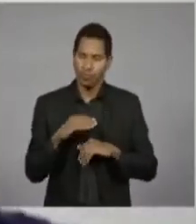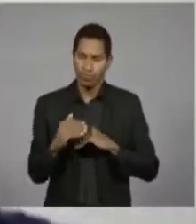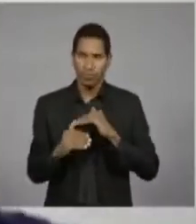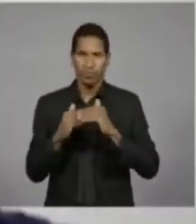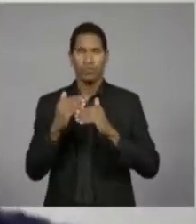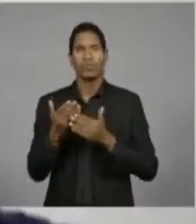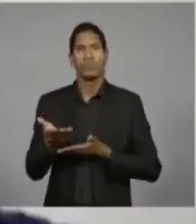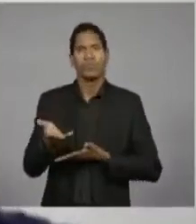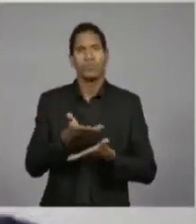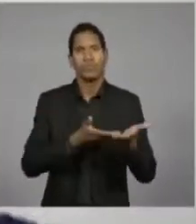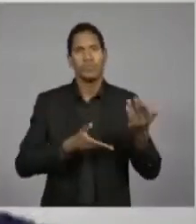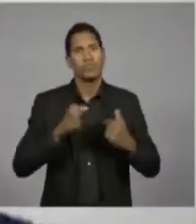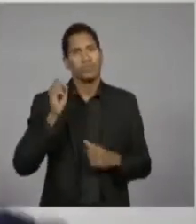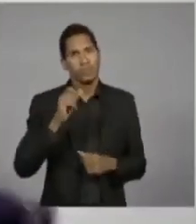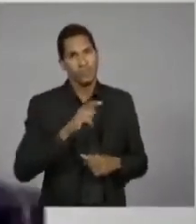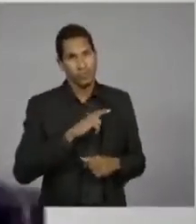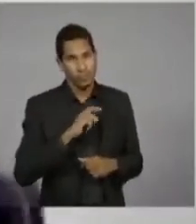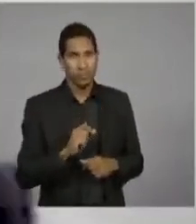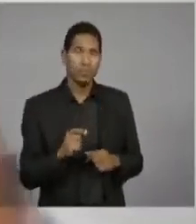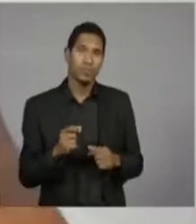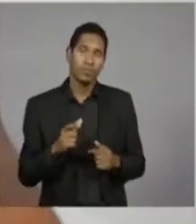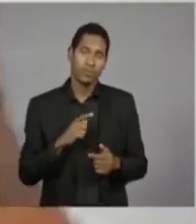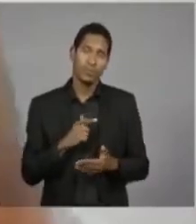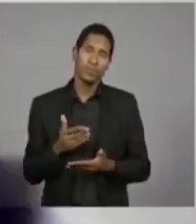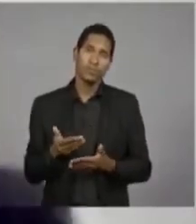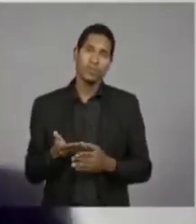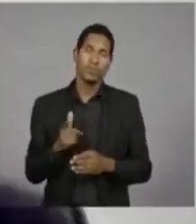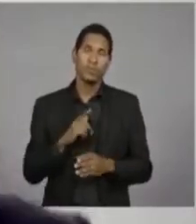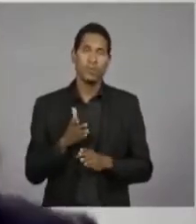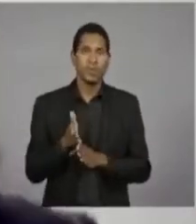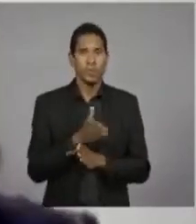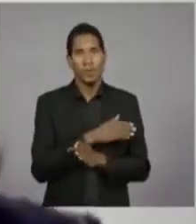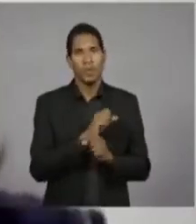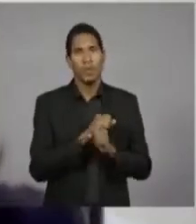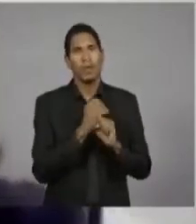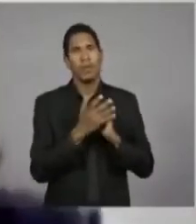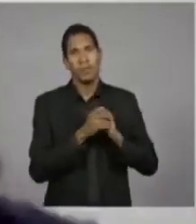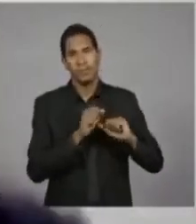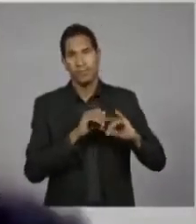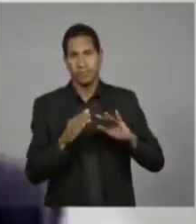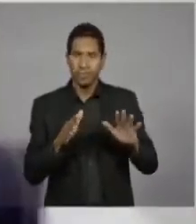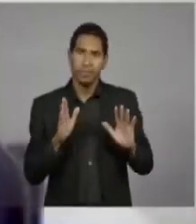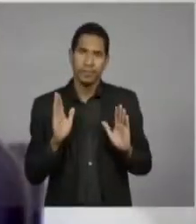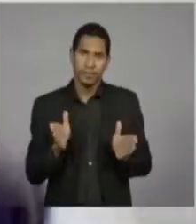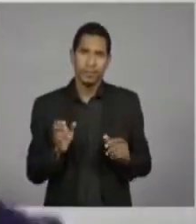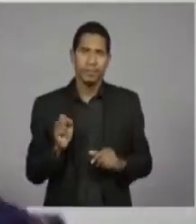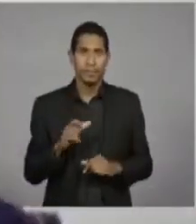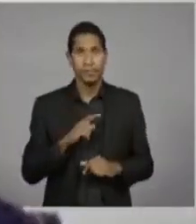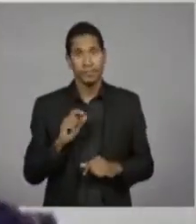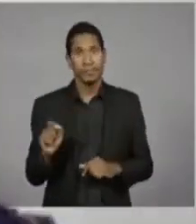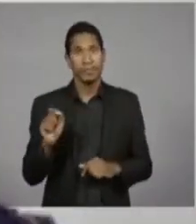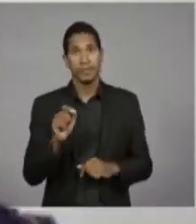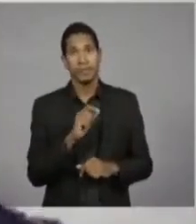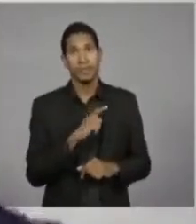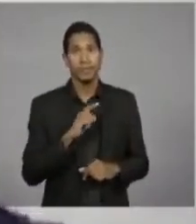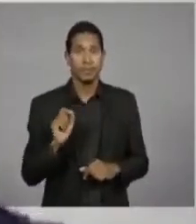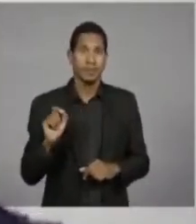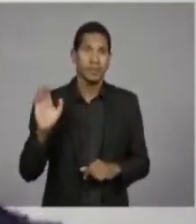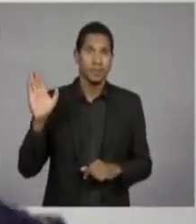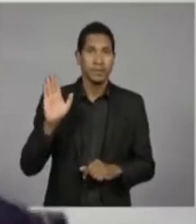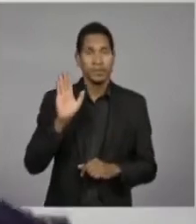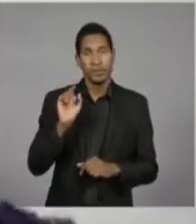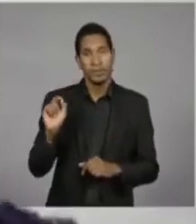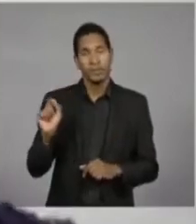e colaborativo, como fomos na pandemia muitas vezes. Que a gente não, a gente, né, que os parlamentares não se empenhem